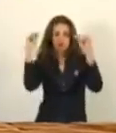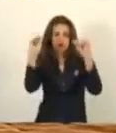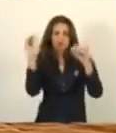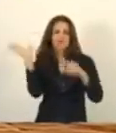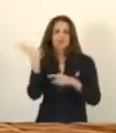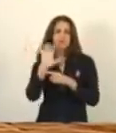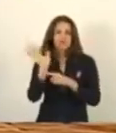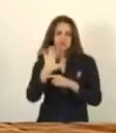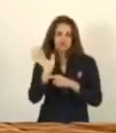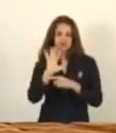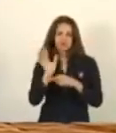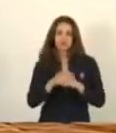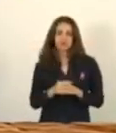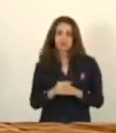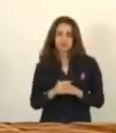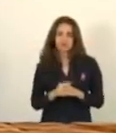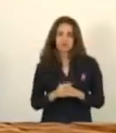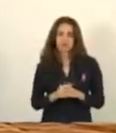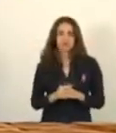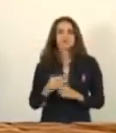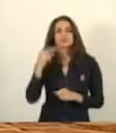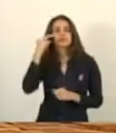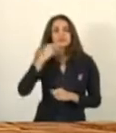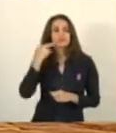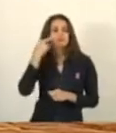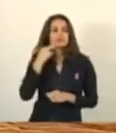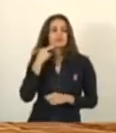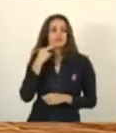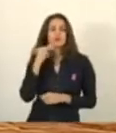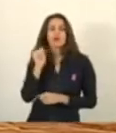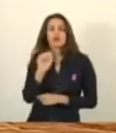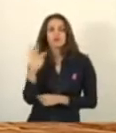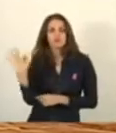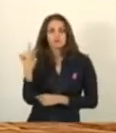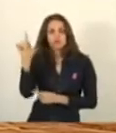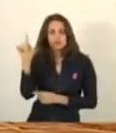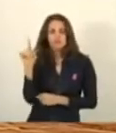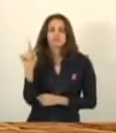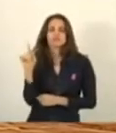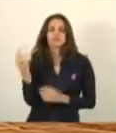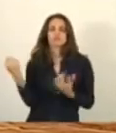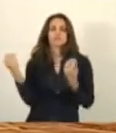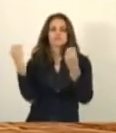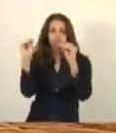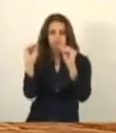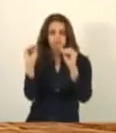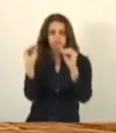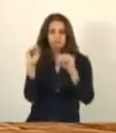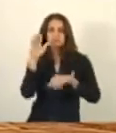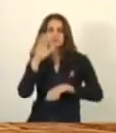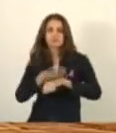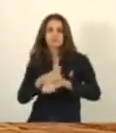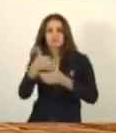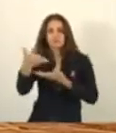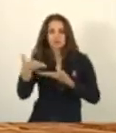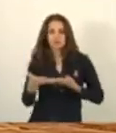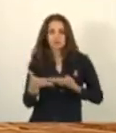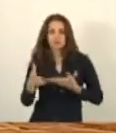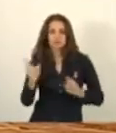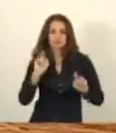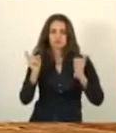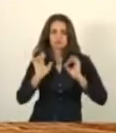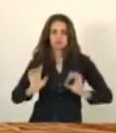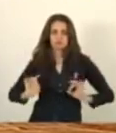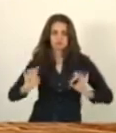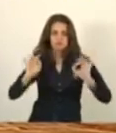vídeo. Vou passar a fala do vereador de Alfredo Chaves, o Sérgio Bianchi, que ele está chamando para uma sessão importante